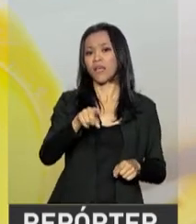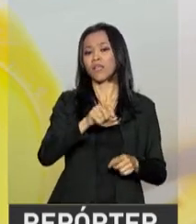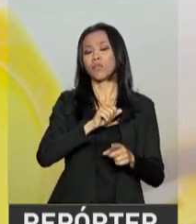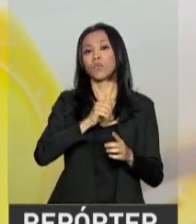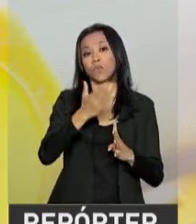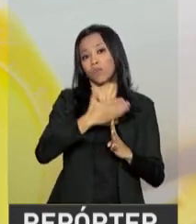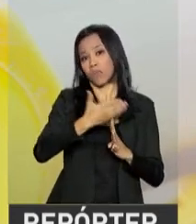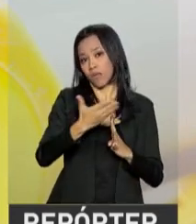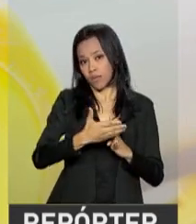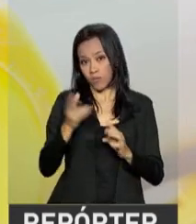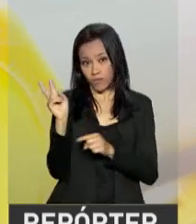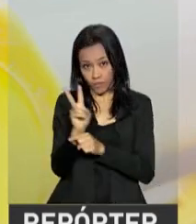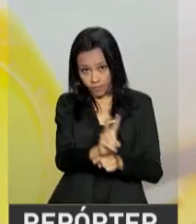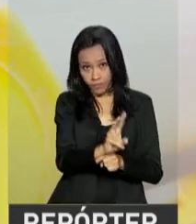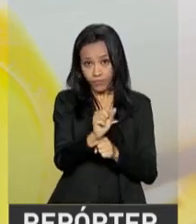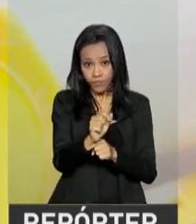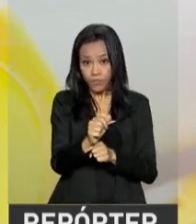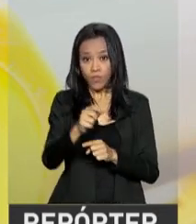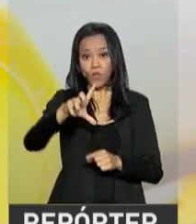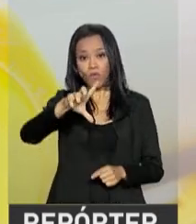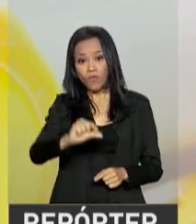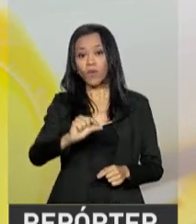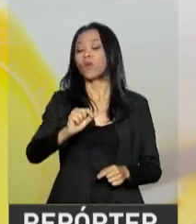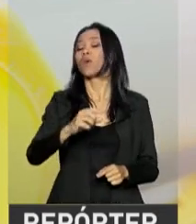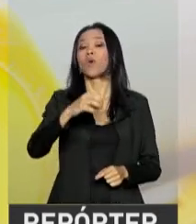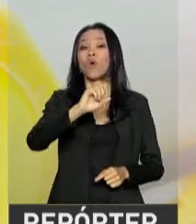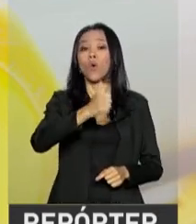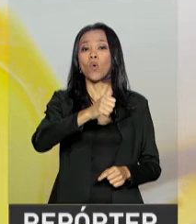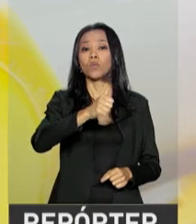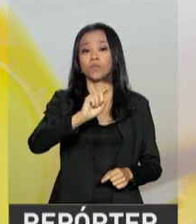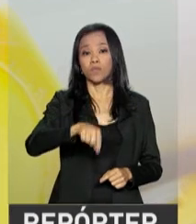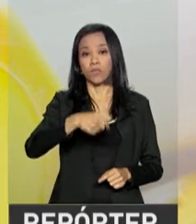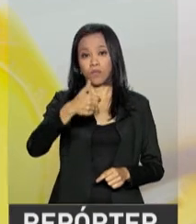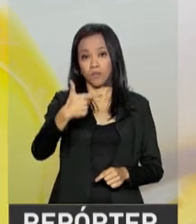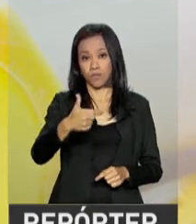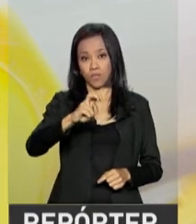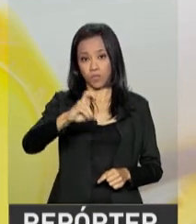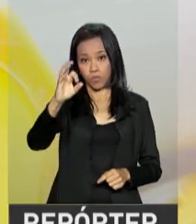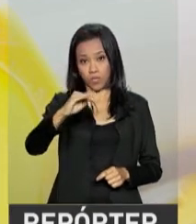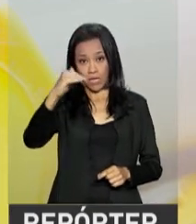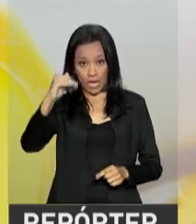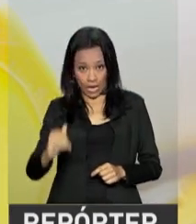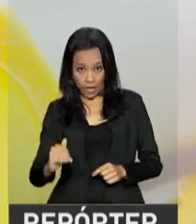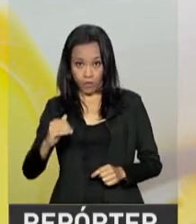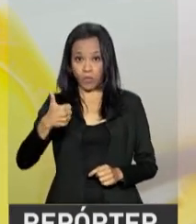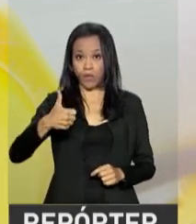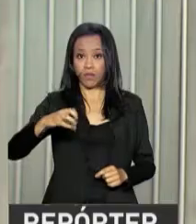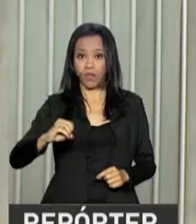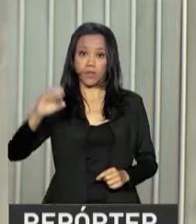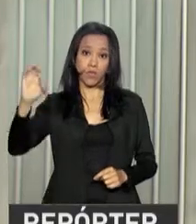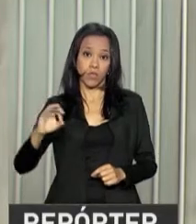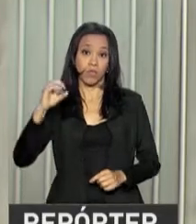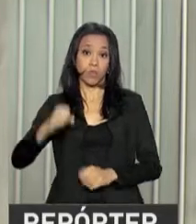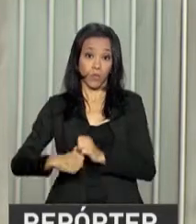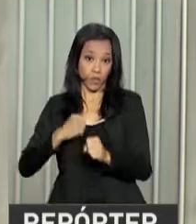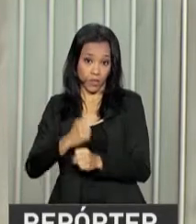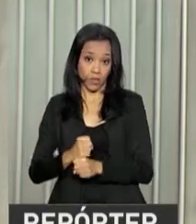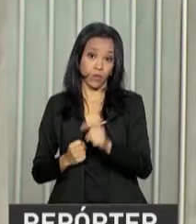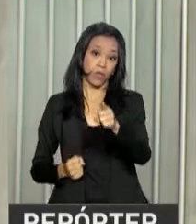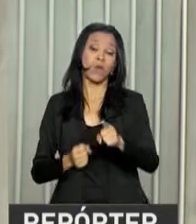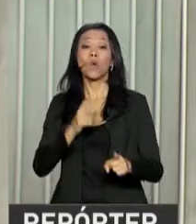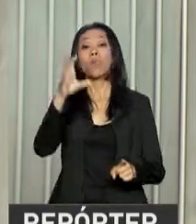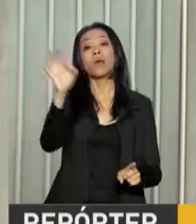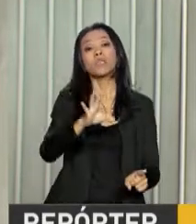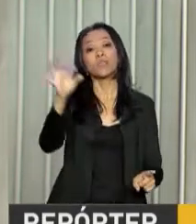imobiliário a taxa mínima caiu de 11,25 por cento para 10 por cento ao ano o percentual do valor